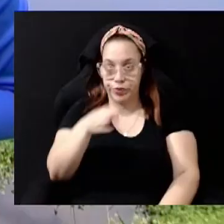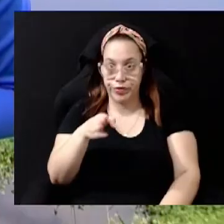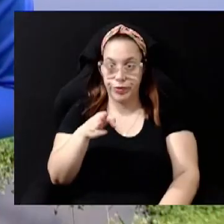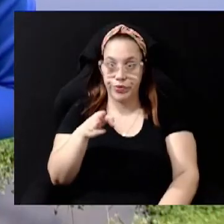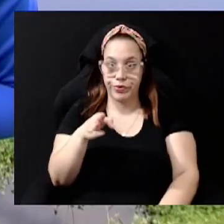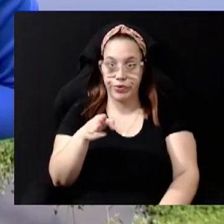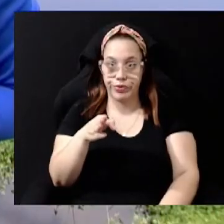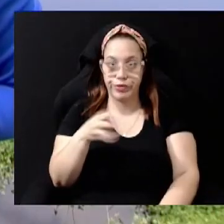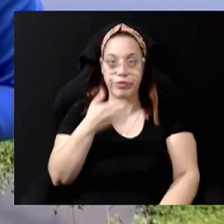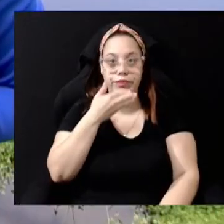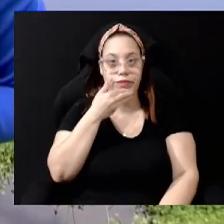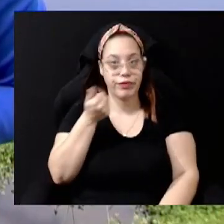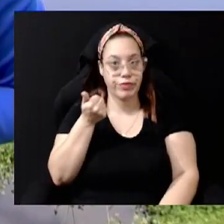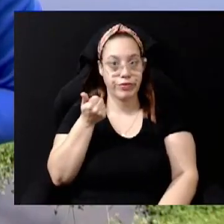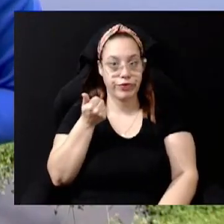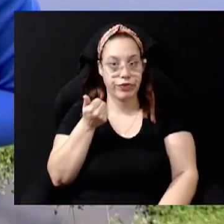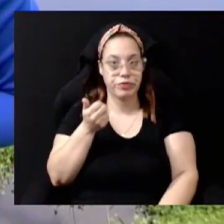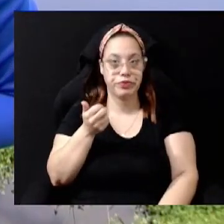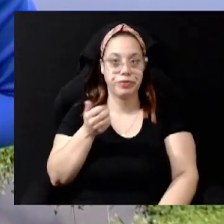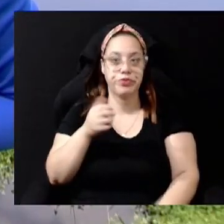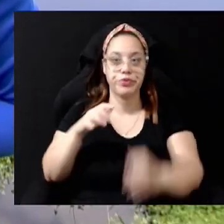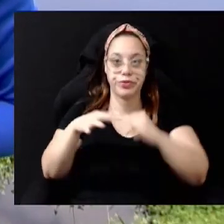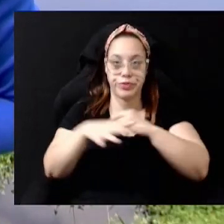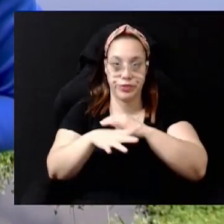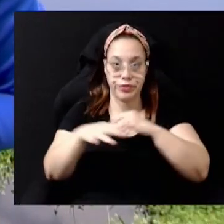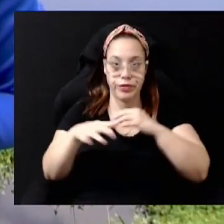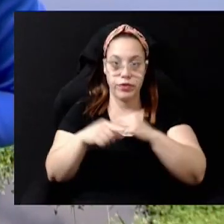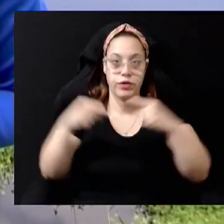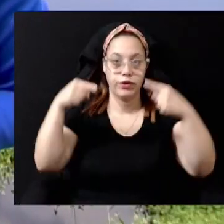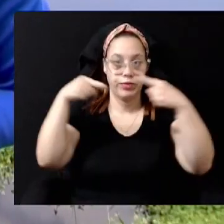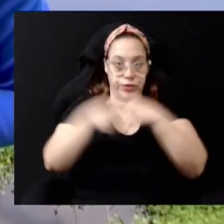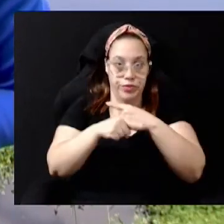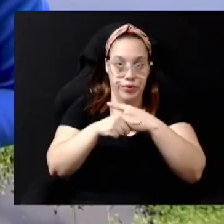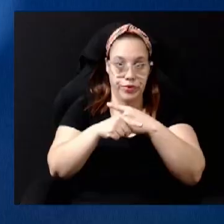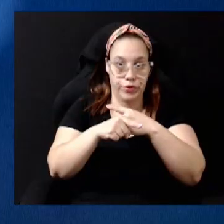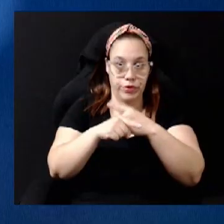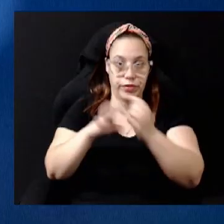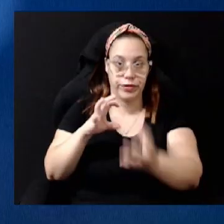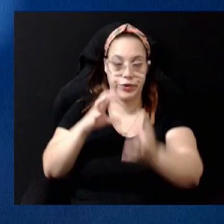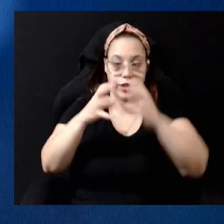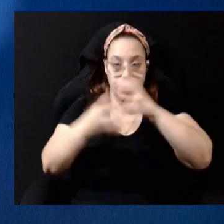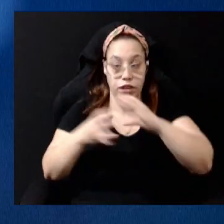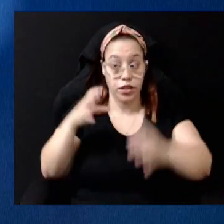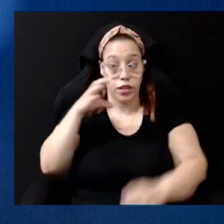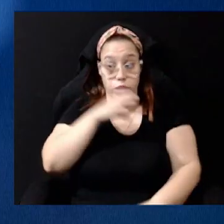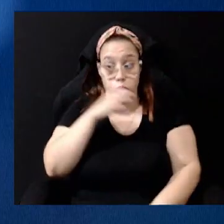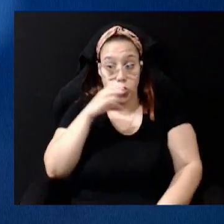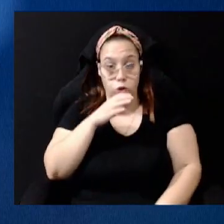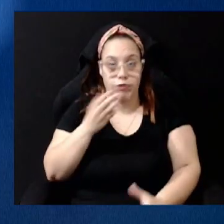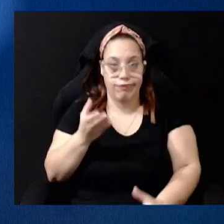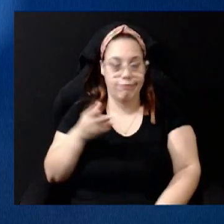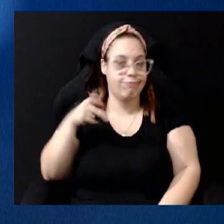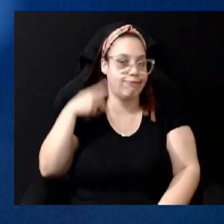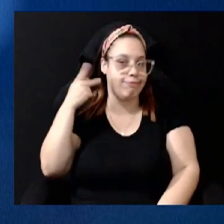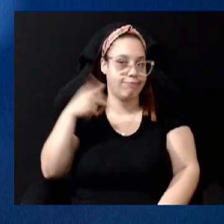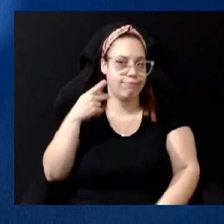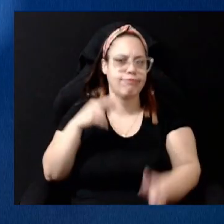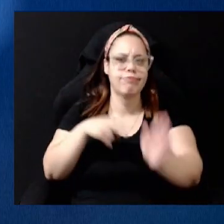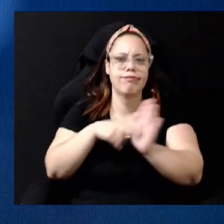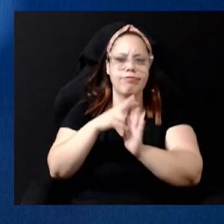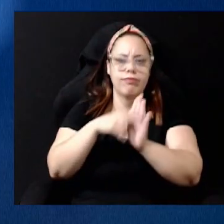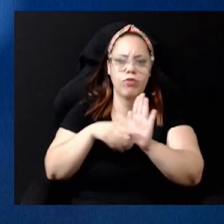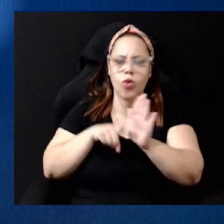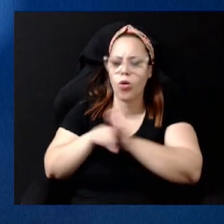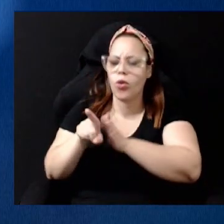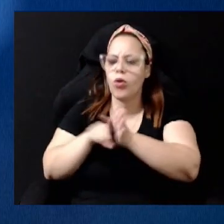melhorar a resiliência urbana contra eventos climáticos extremos. O vereador ainda questiona no documento qual